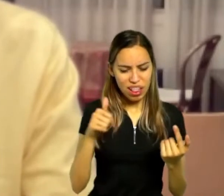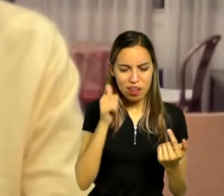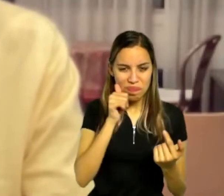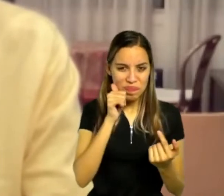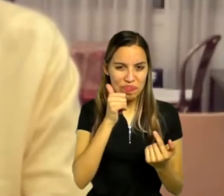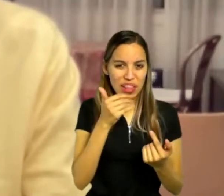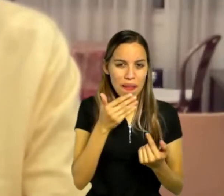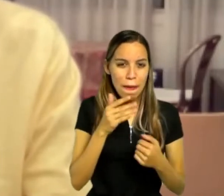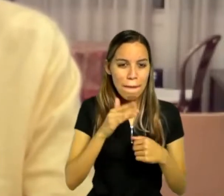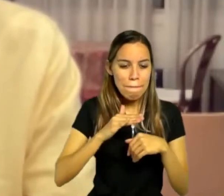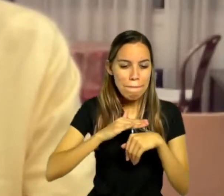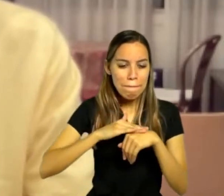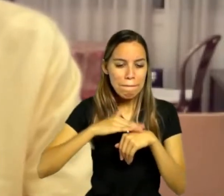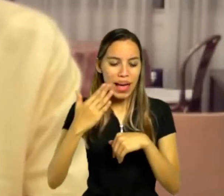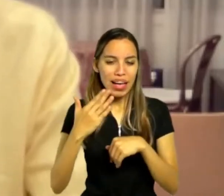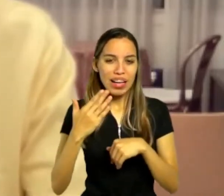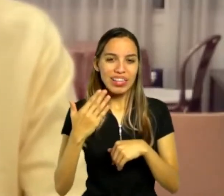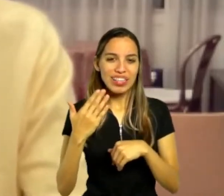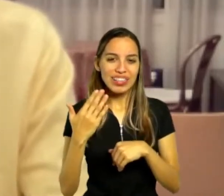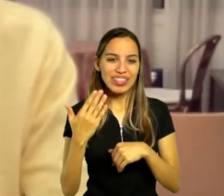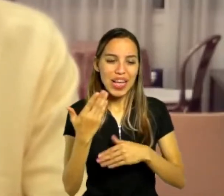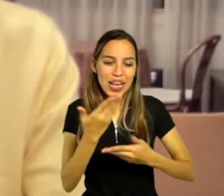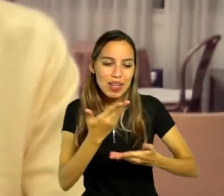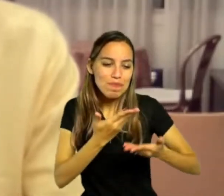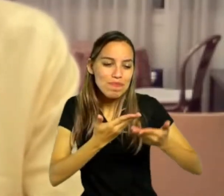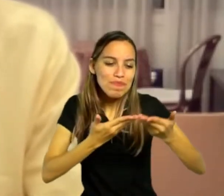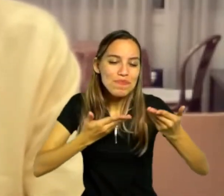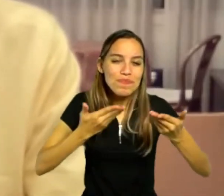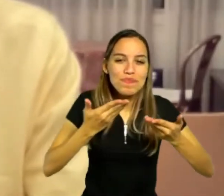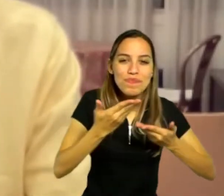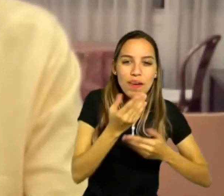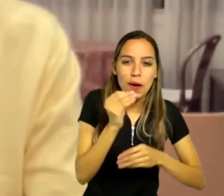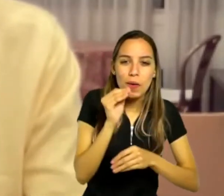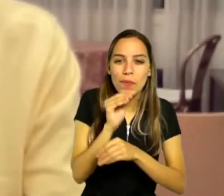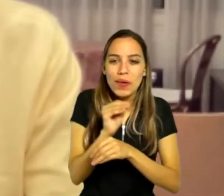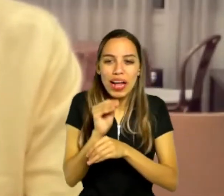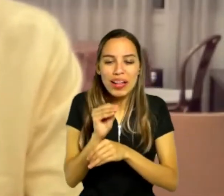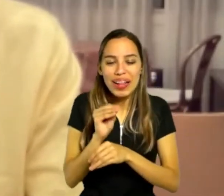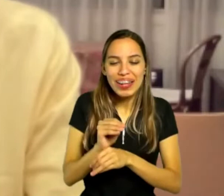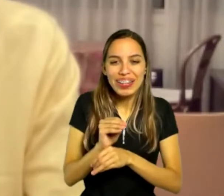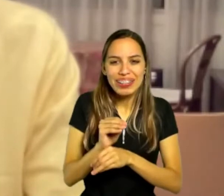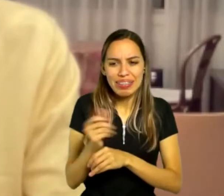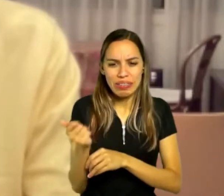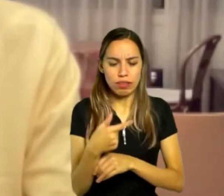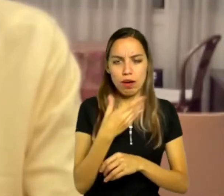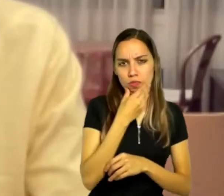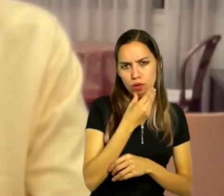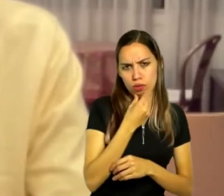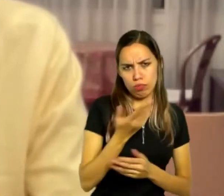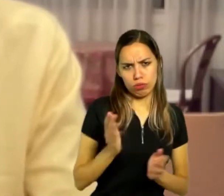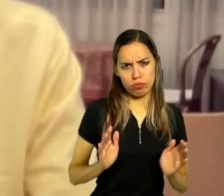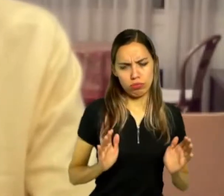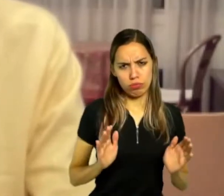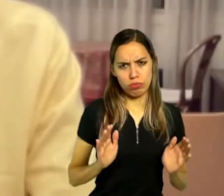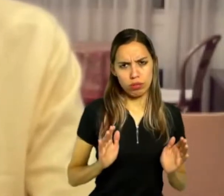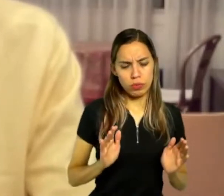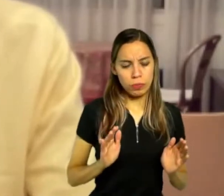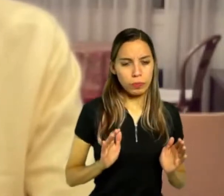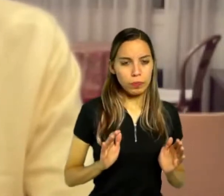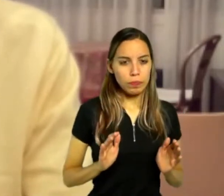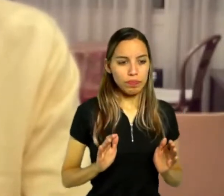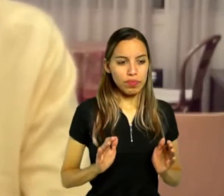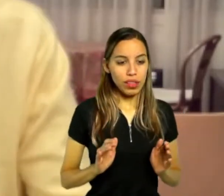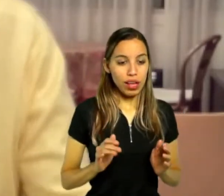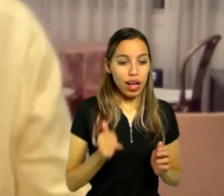generosidade masculina, especialmente no ambiente da saúde, que é um ambiente dominado pelas mulheres. E, no